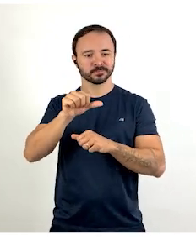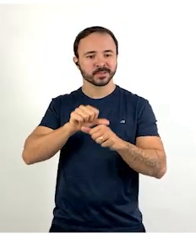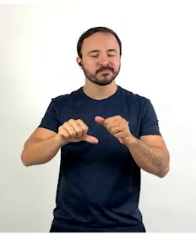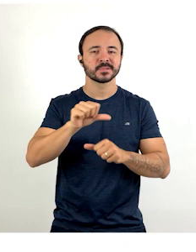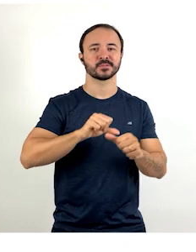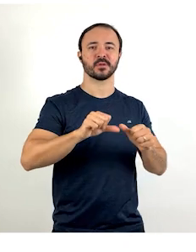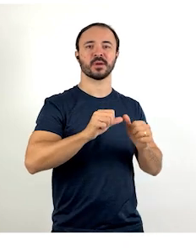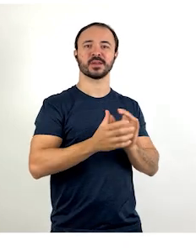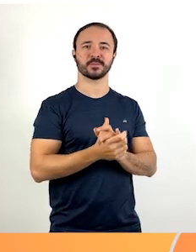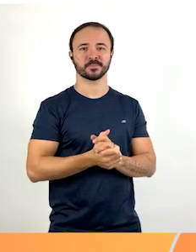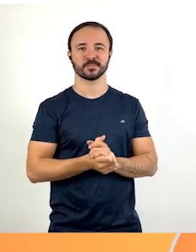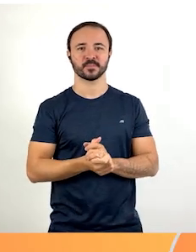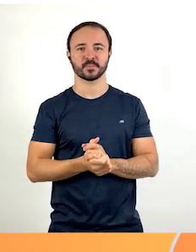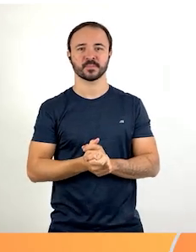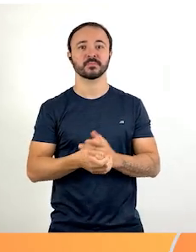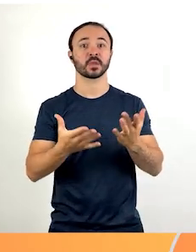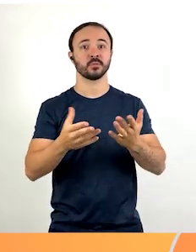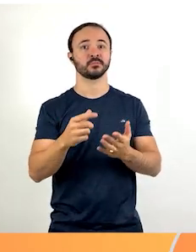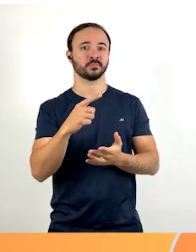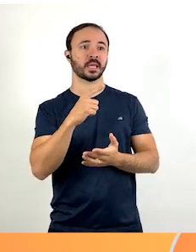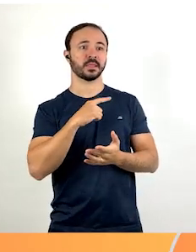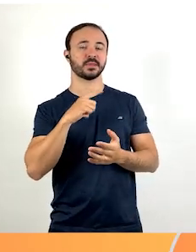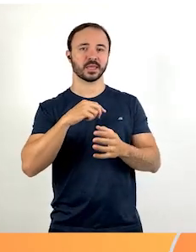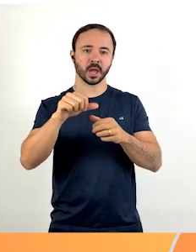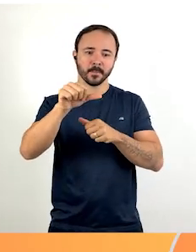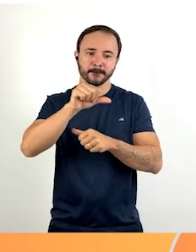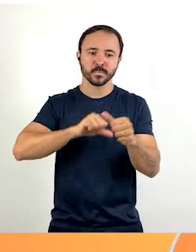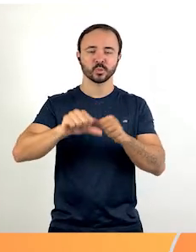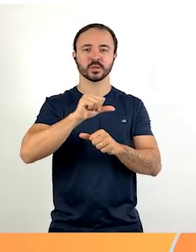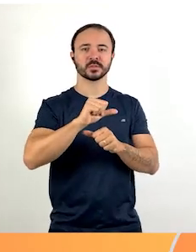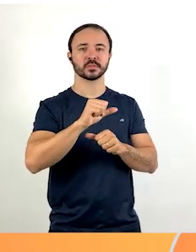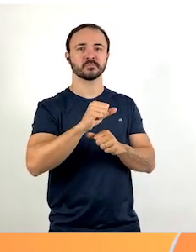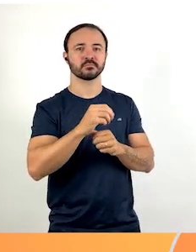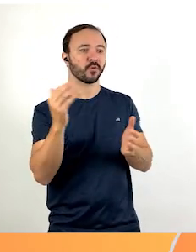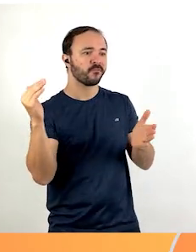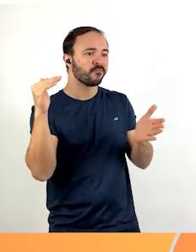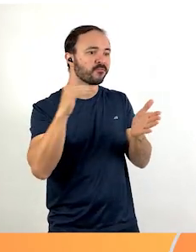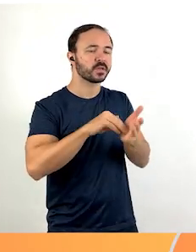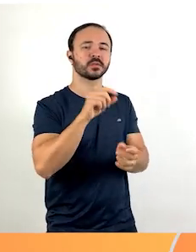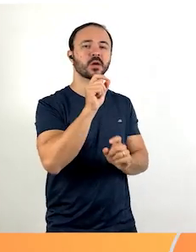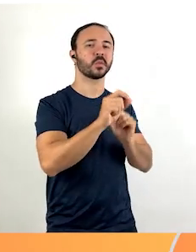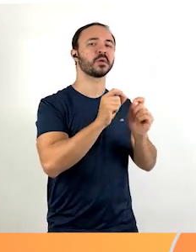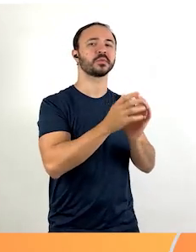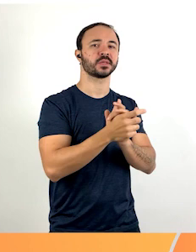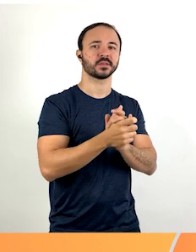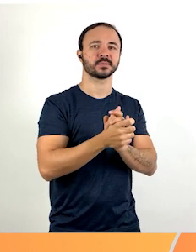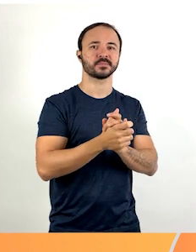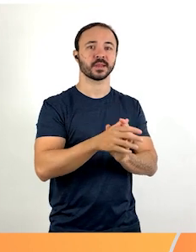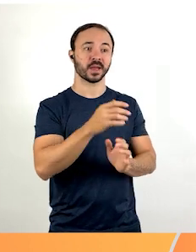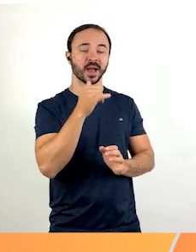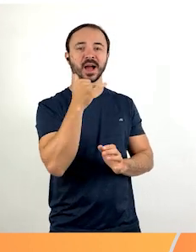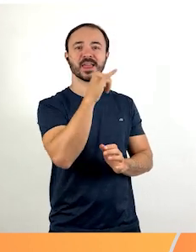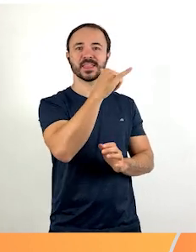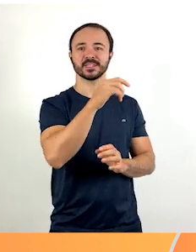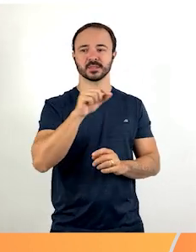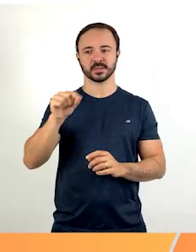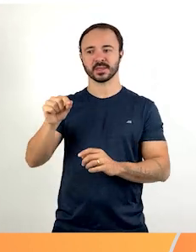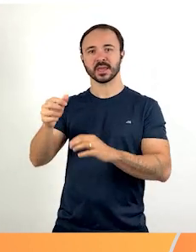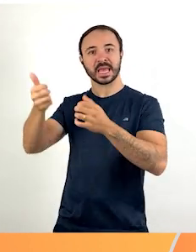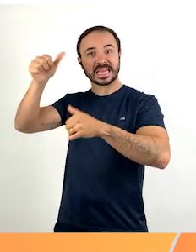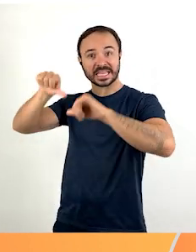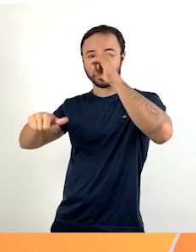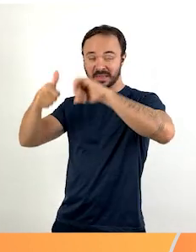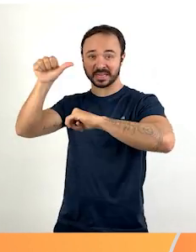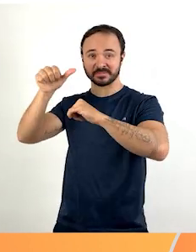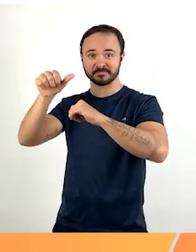elementos do circuito. Consequentemente, você tem a transformação final, a transformação da energia vinda da pilha, energia química,